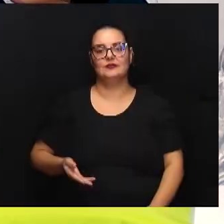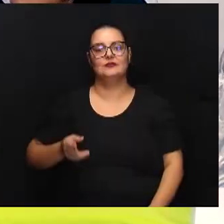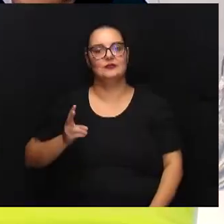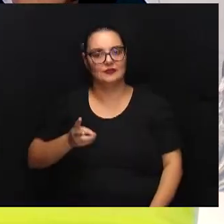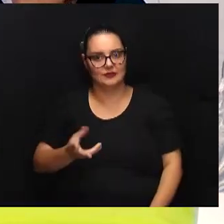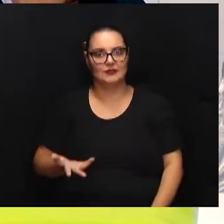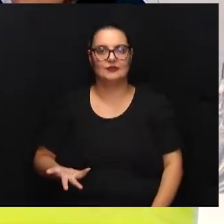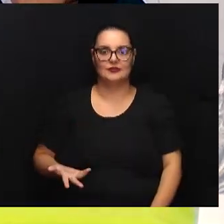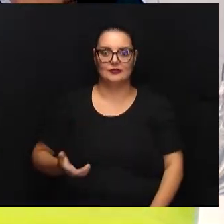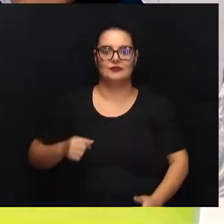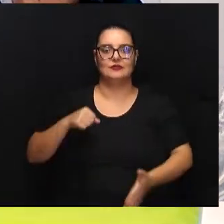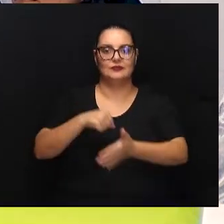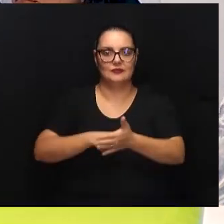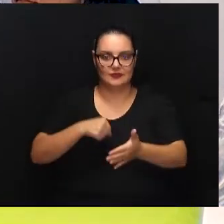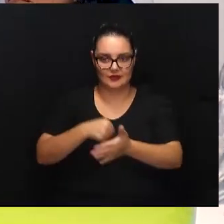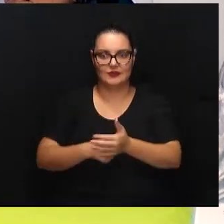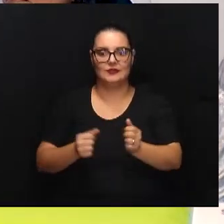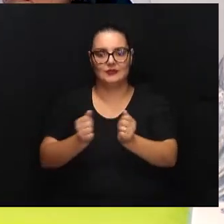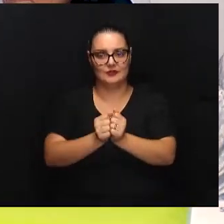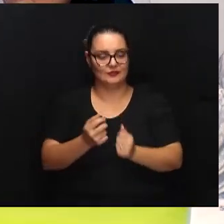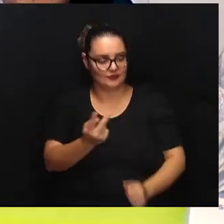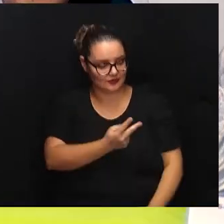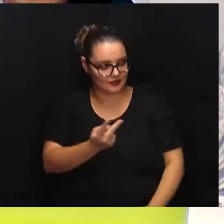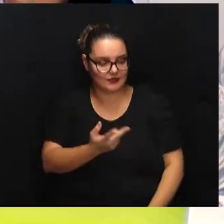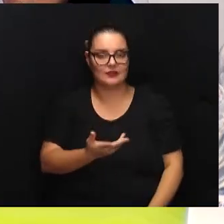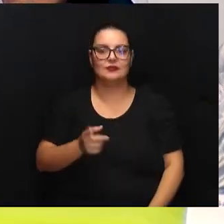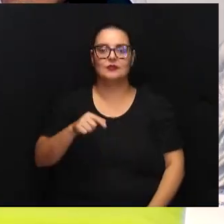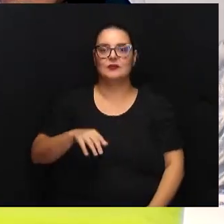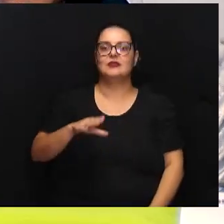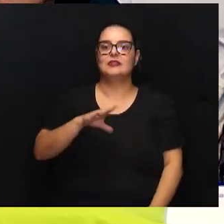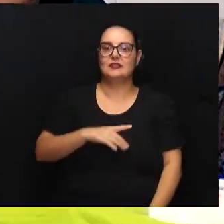duas, porque a cidade de Campinas, certamente, como